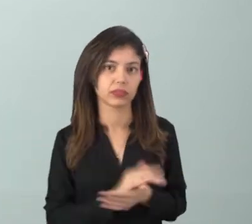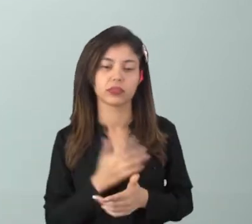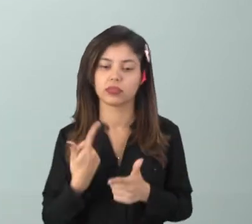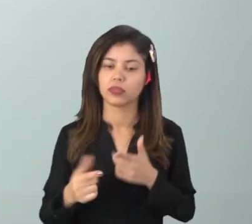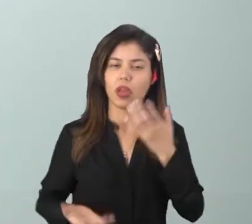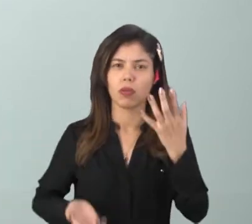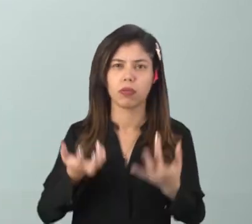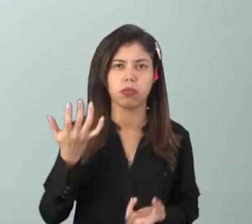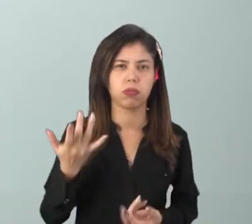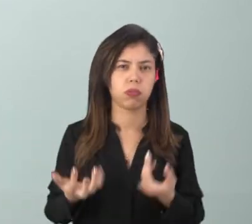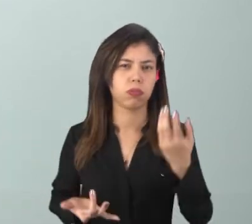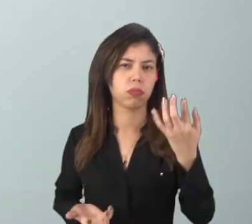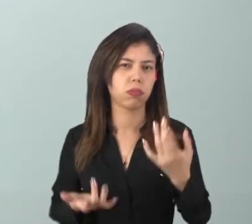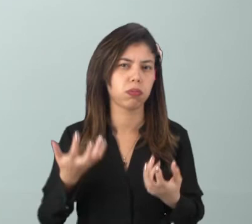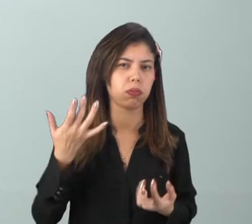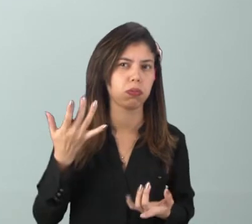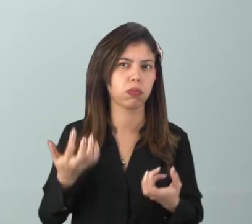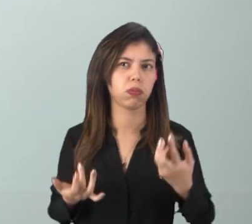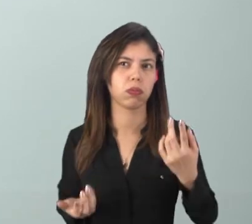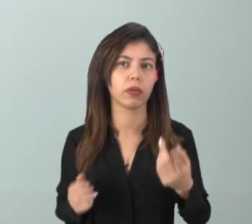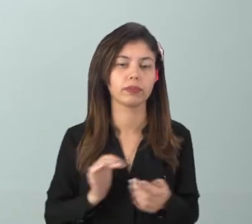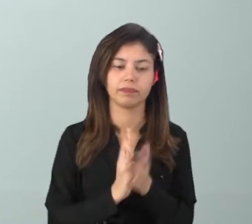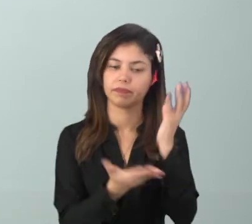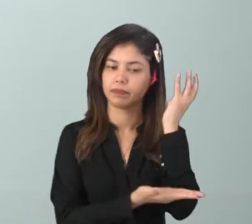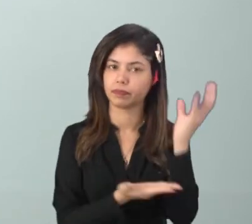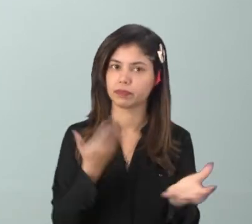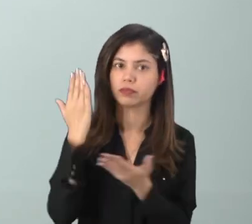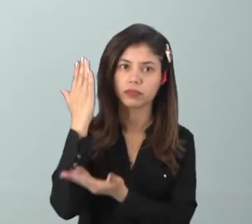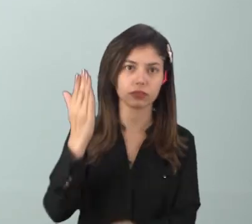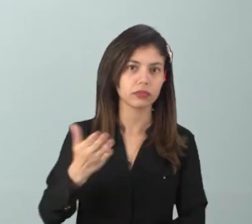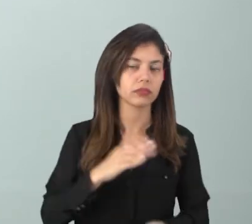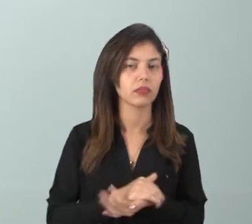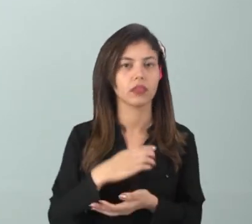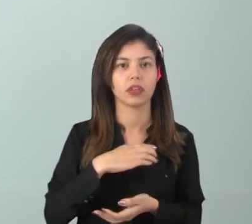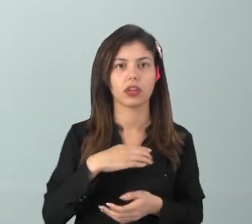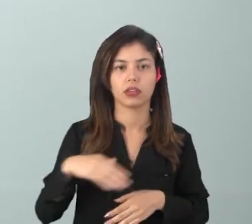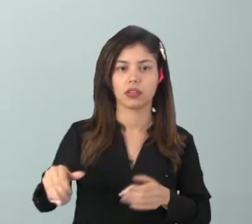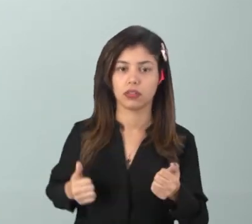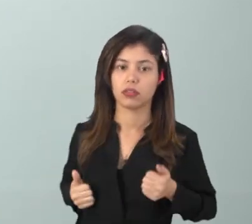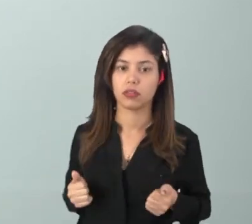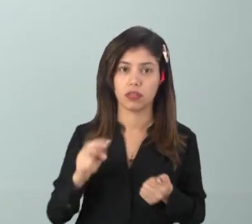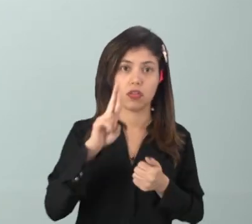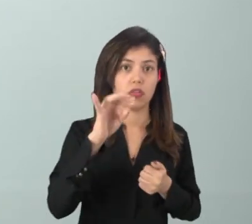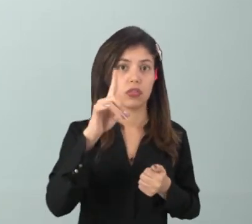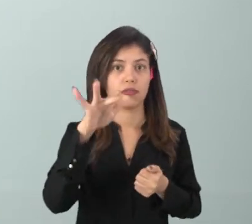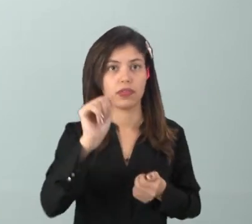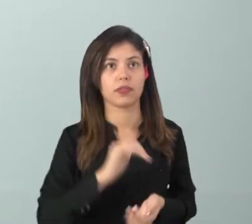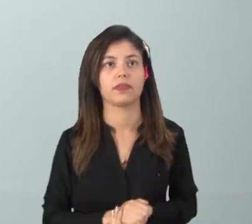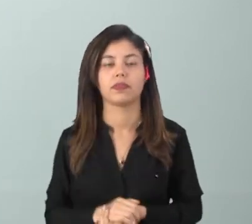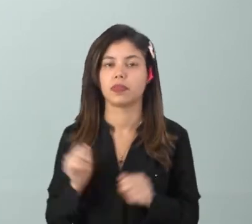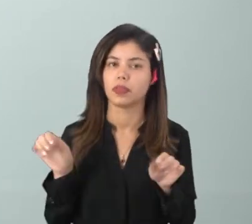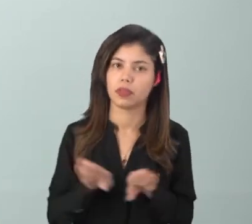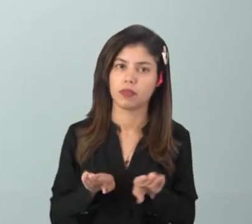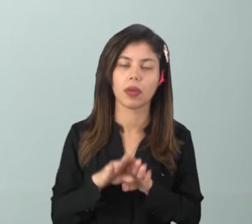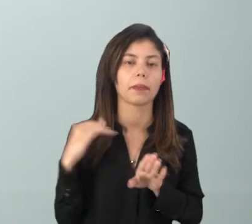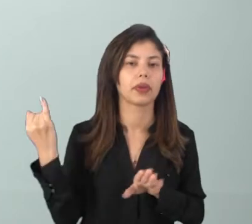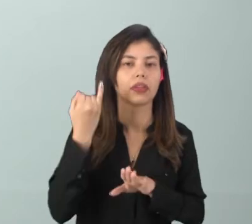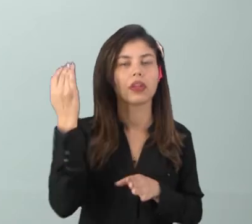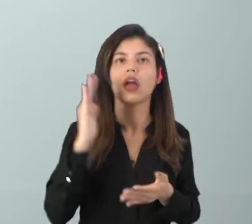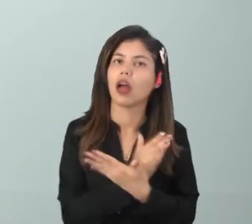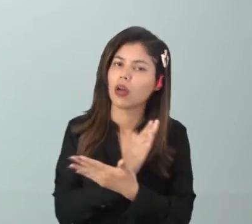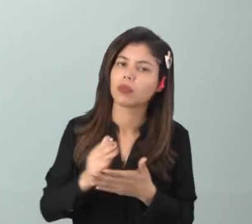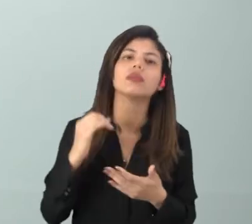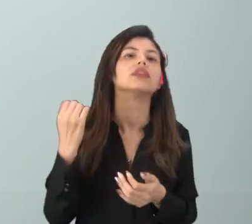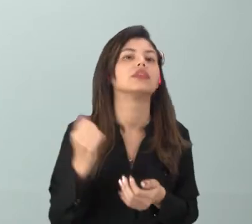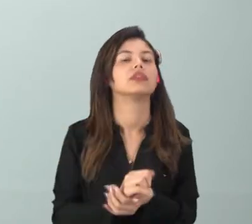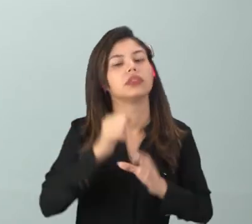com queimadas, né, com o desmatamento para a construção de cidades e rodovias, tá? Mas é um bioma muito importante também porque ele abriga algumas espécies